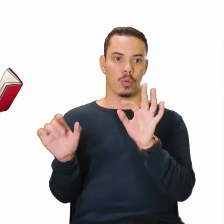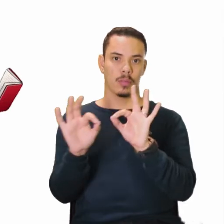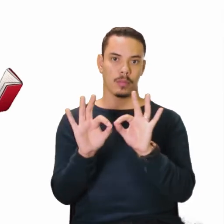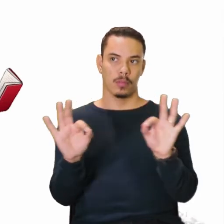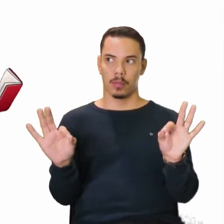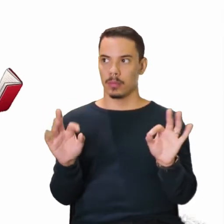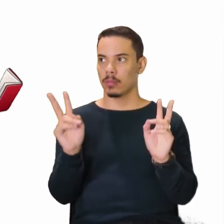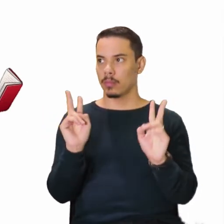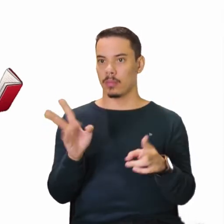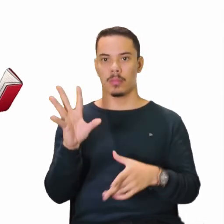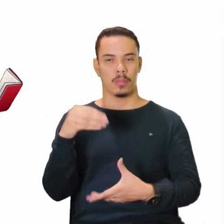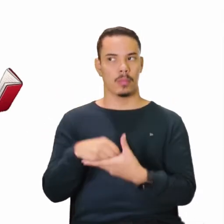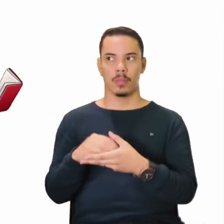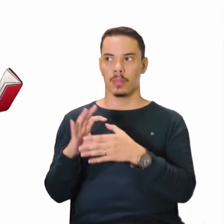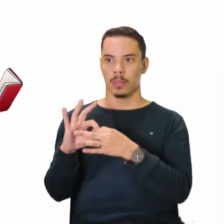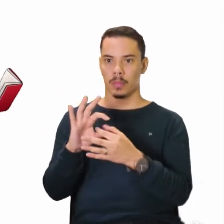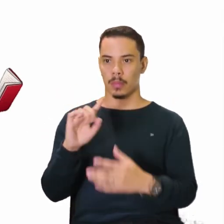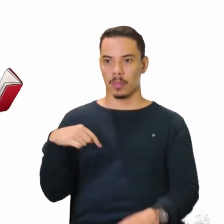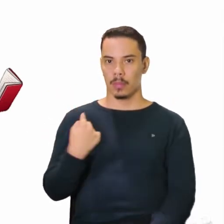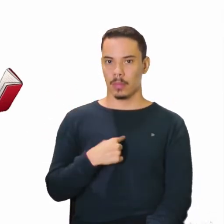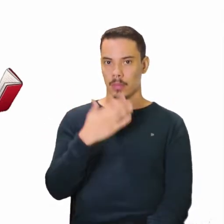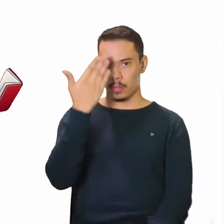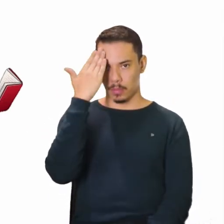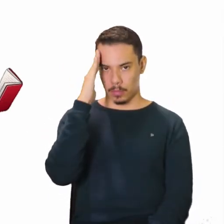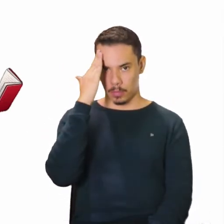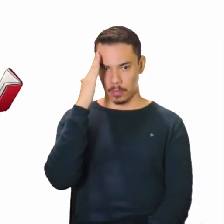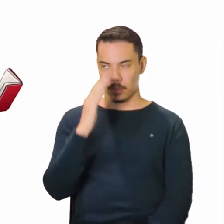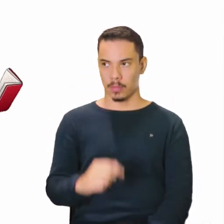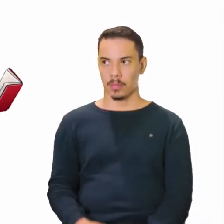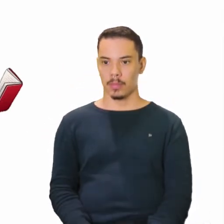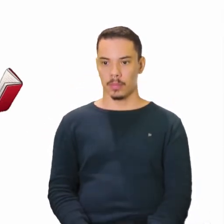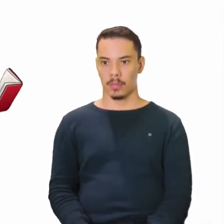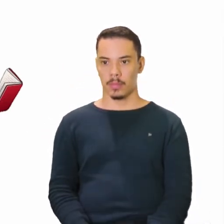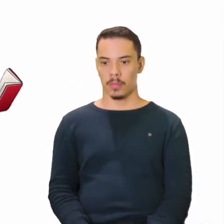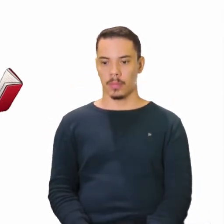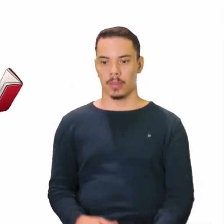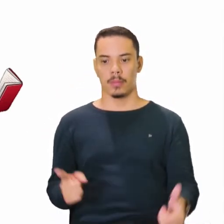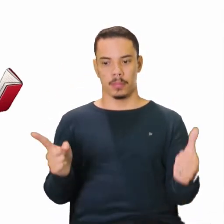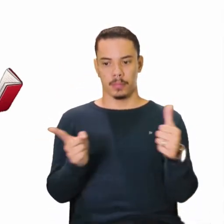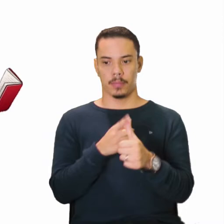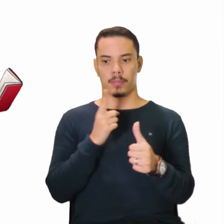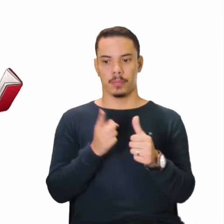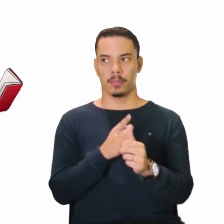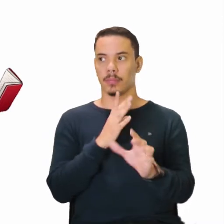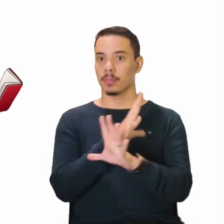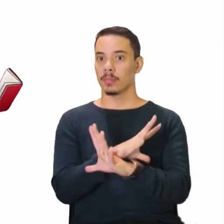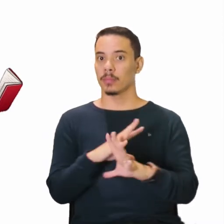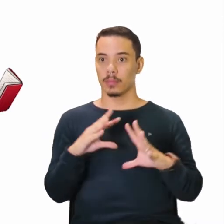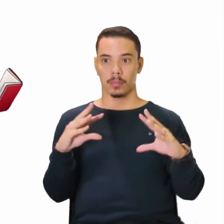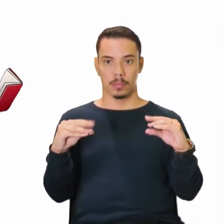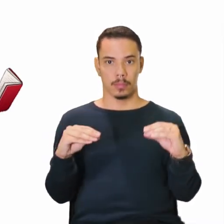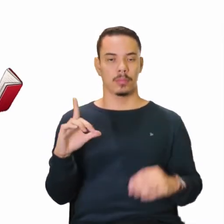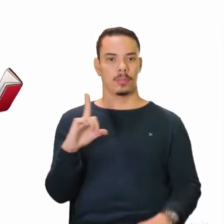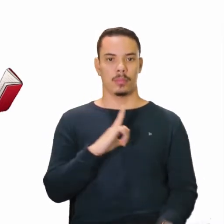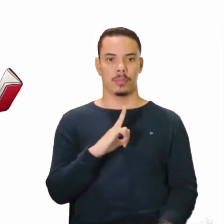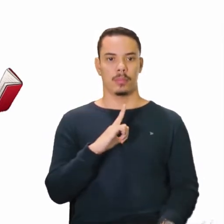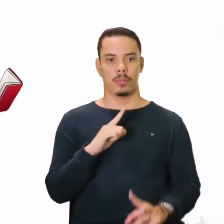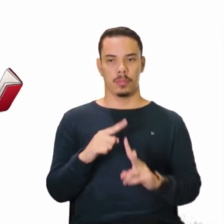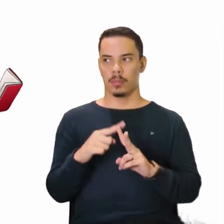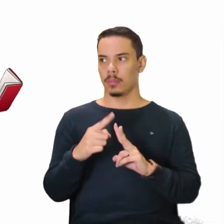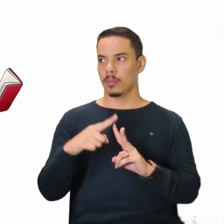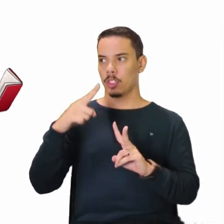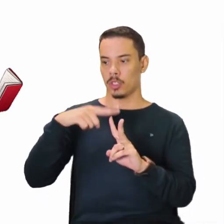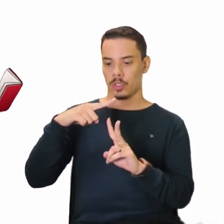dentro aí do mesmo contexto. Vamos entender. Primeiro, a conjunção, ela tem dois